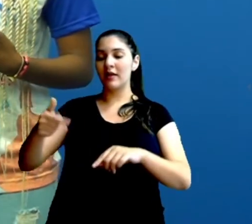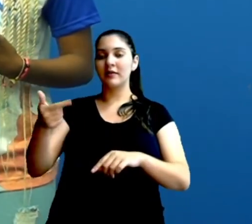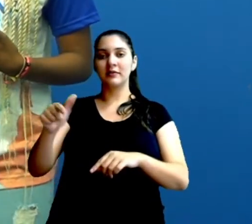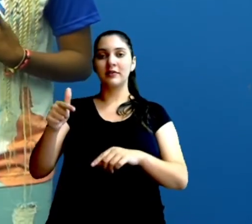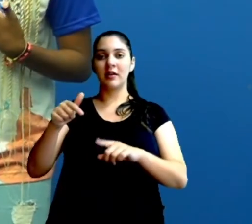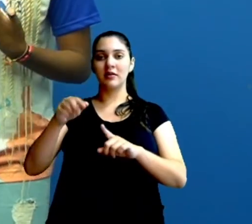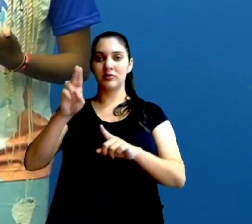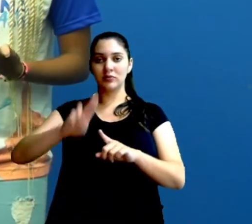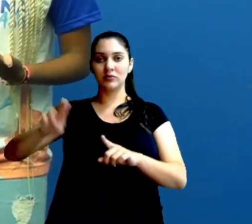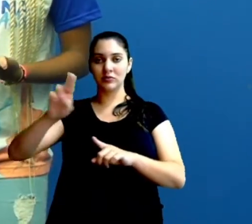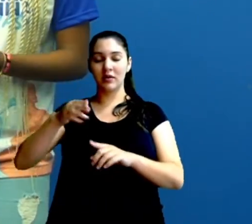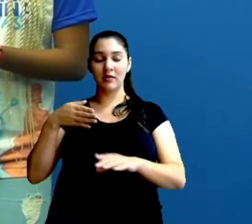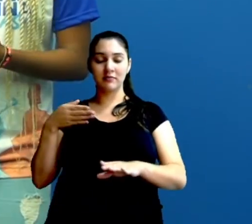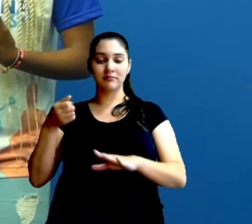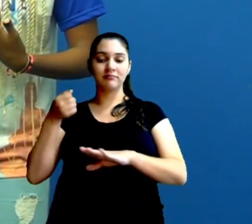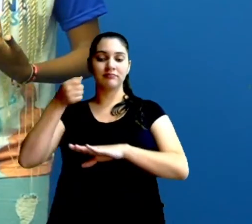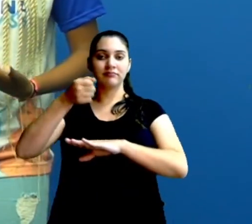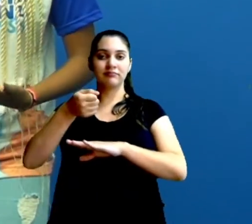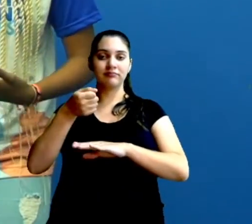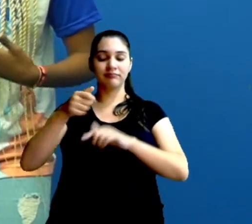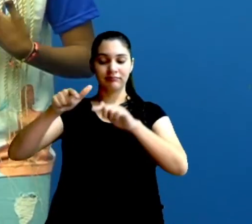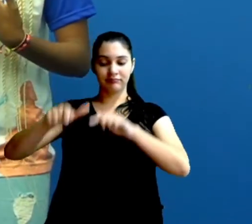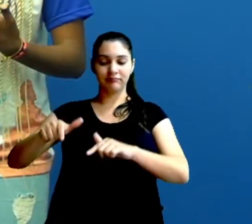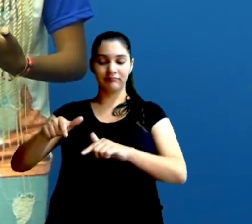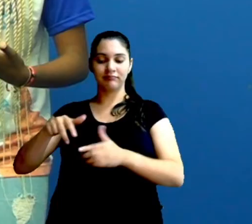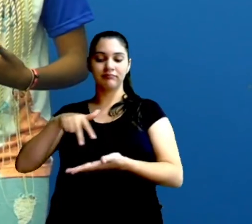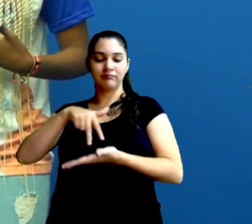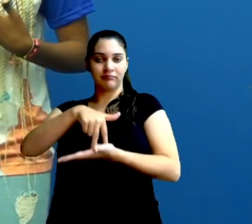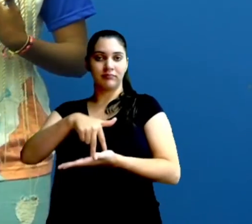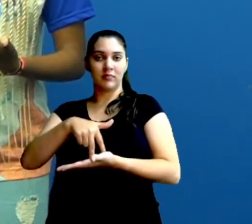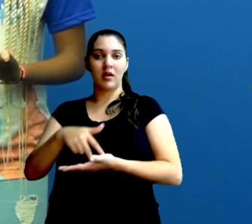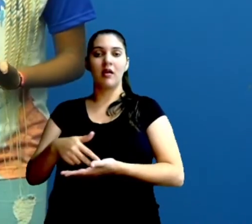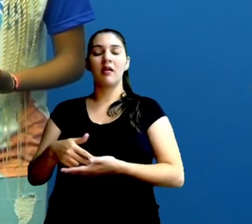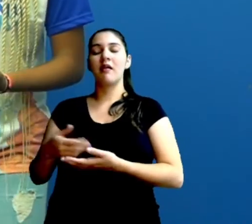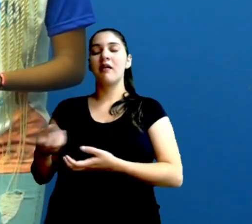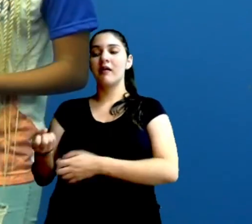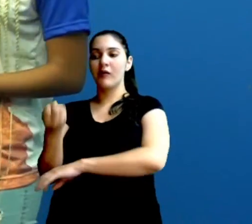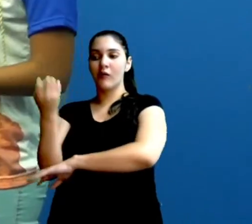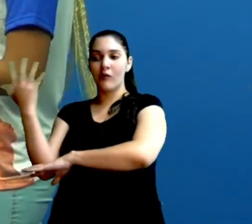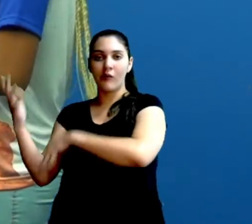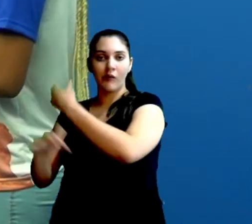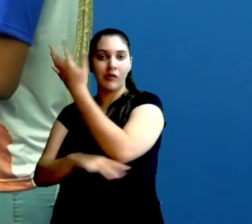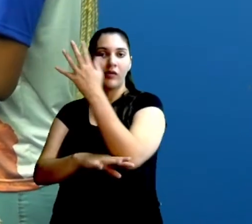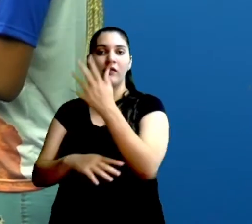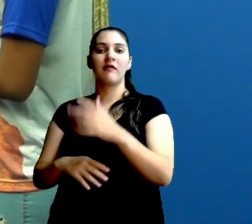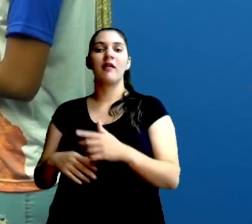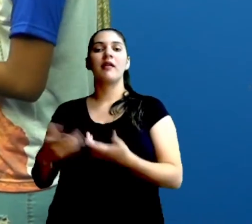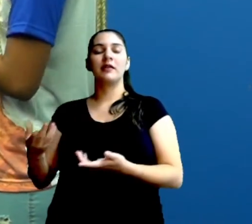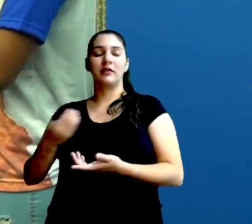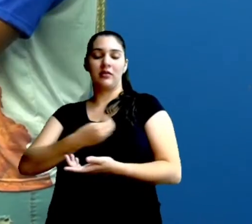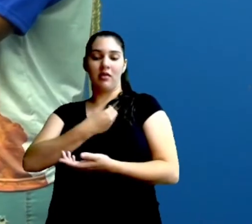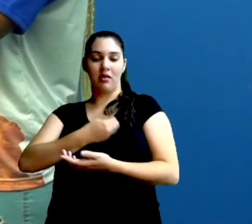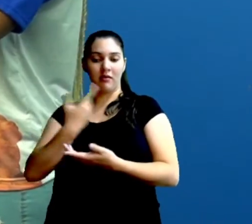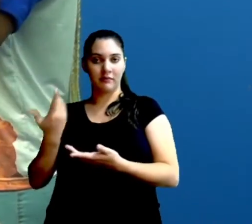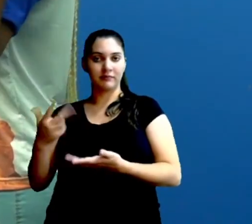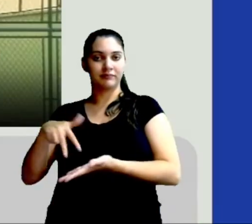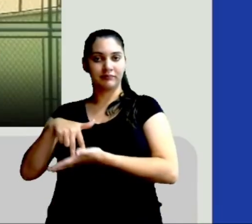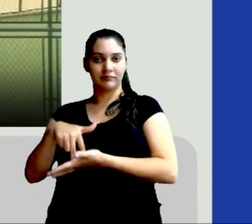eles vão lá e ocupam para que seja usada, seja cultivada, seja habituada. E surge nessa